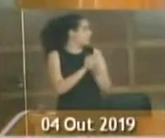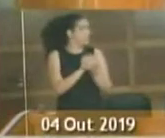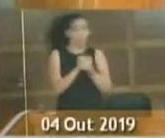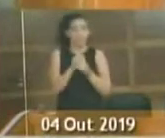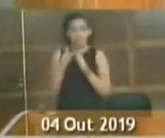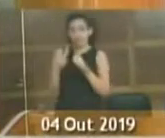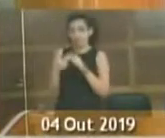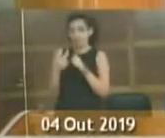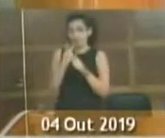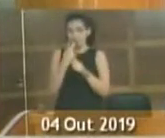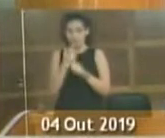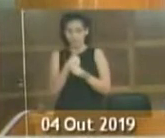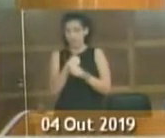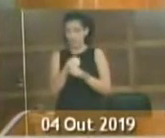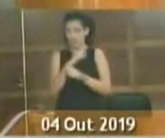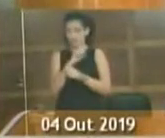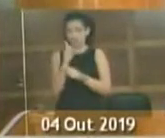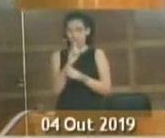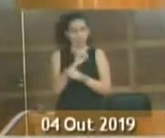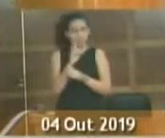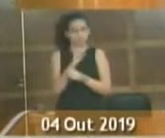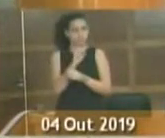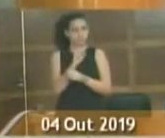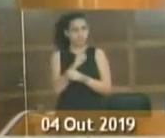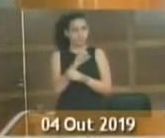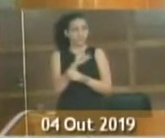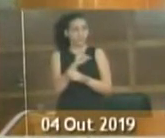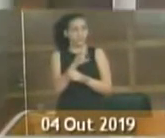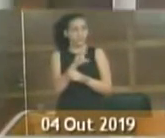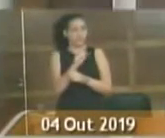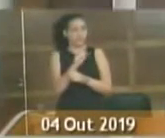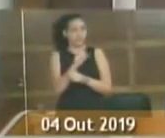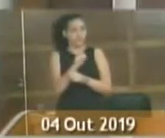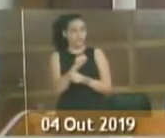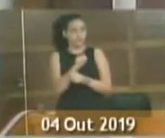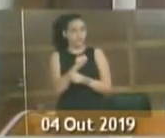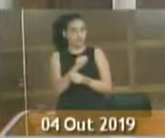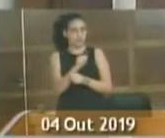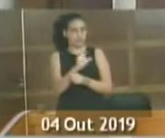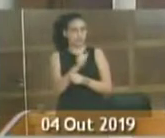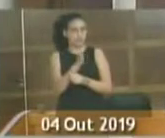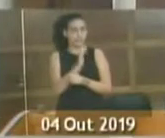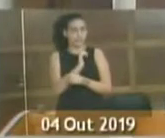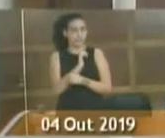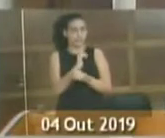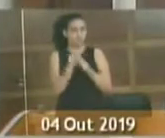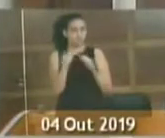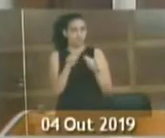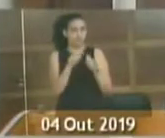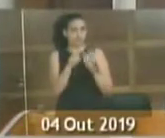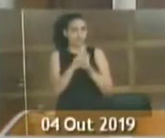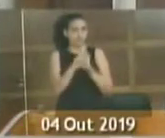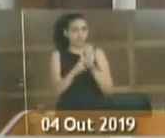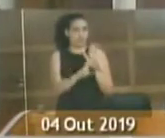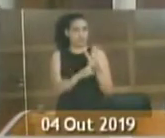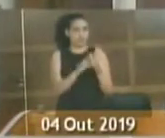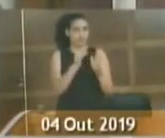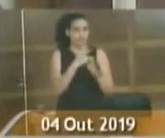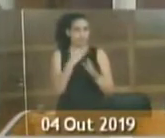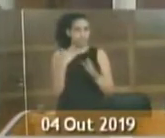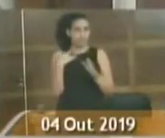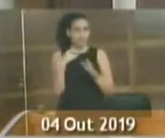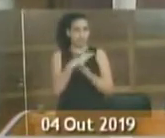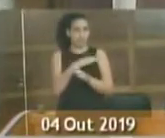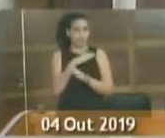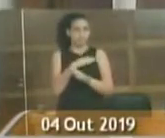não sou eu, tá? Até o pessoal, não sei da FUSAT, se já tem esse trabalho, eu tenho aqui, eu posso dar para vocês, que isso é norma do Ministério da Saúde. Isso. E